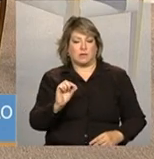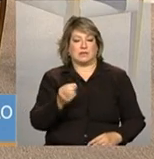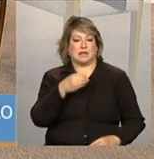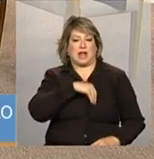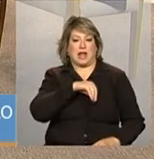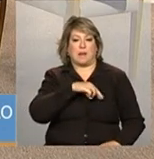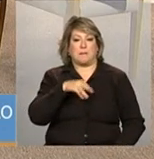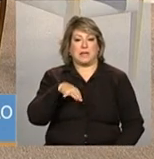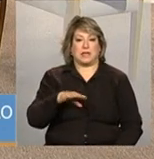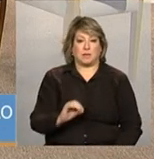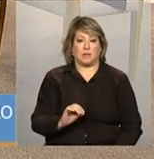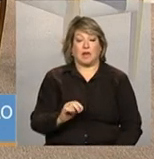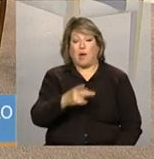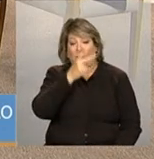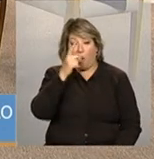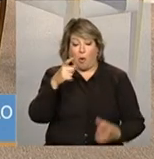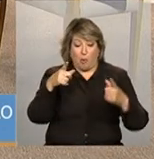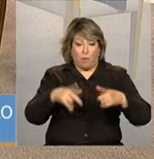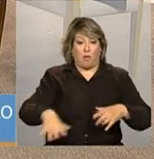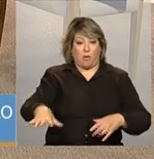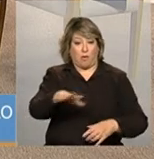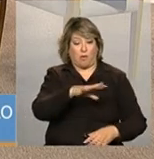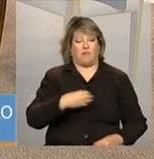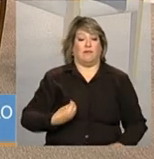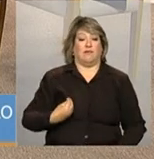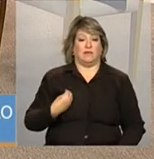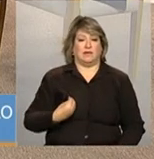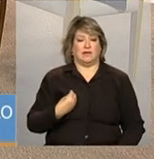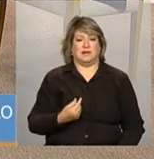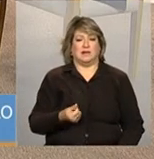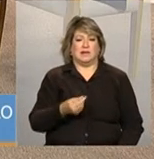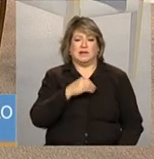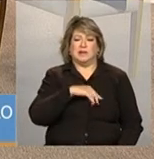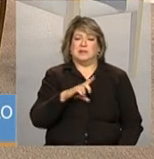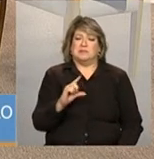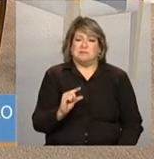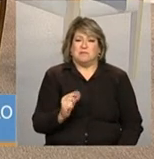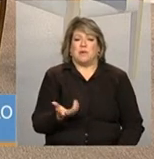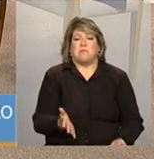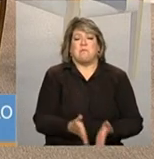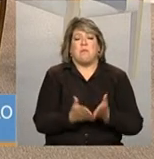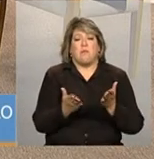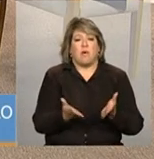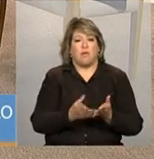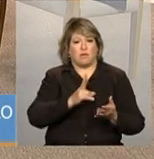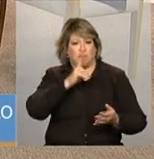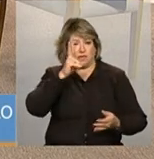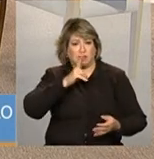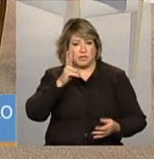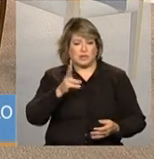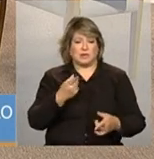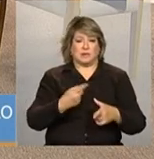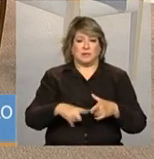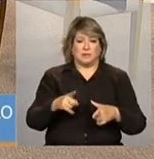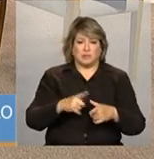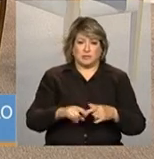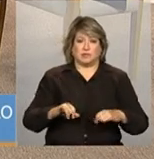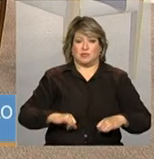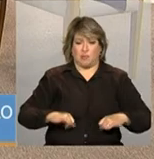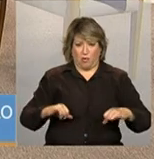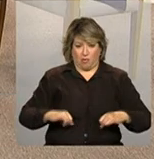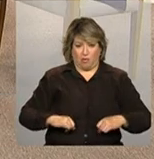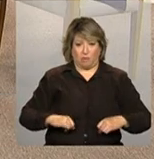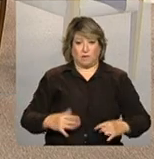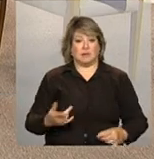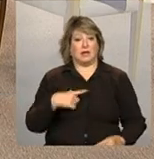está falando de uma população que vive em extrema vulnerabilidade econômica e social.